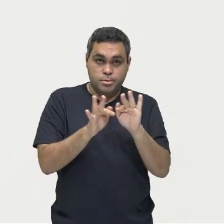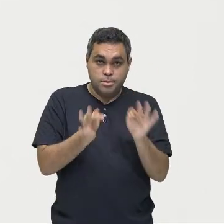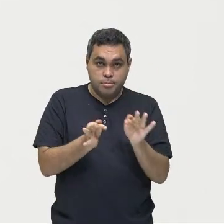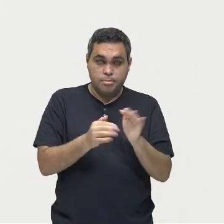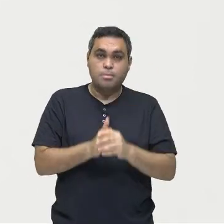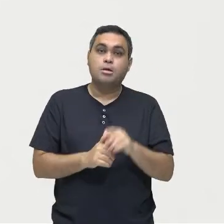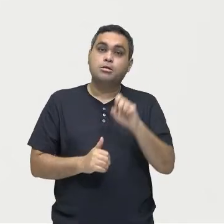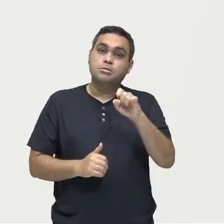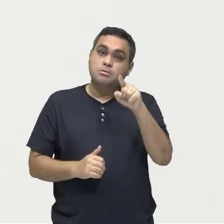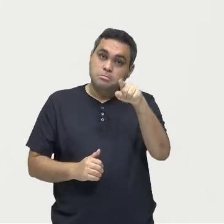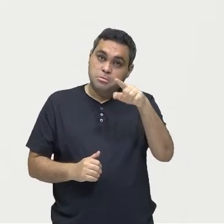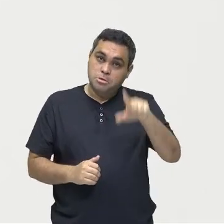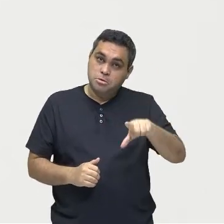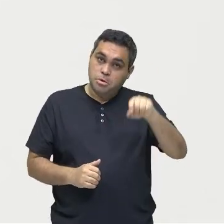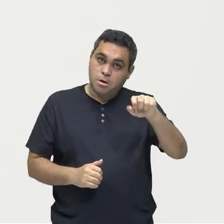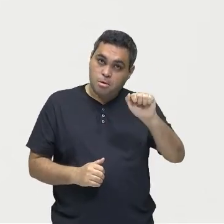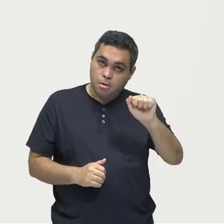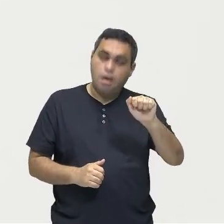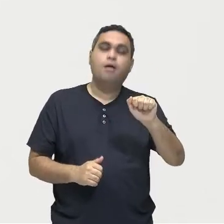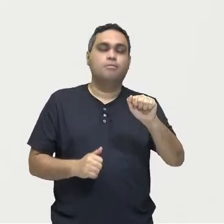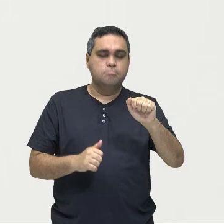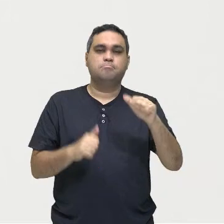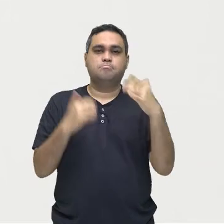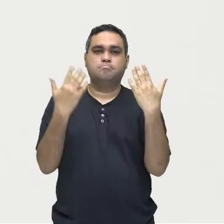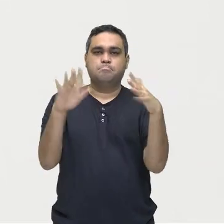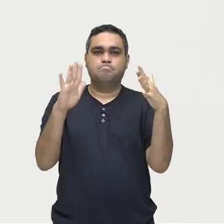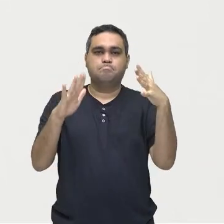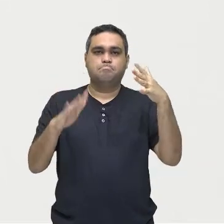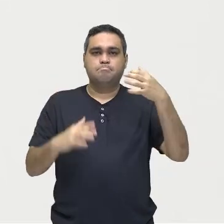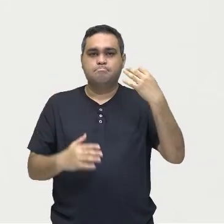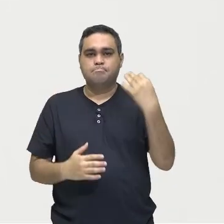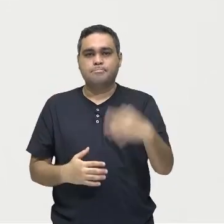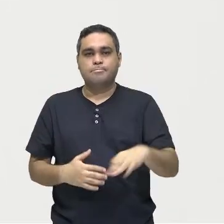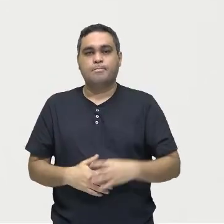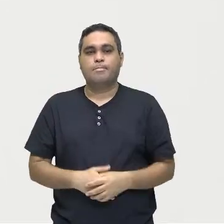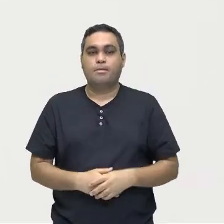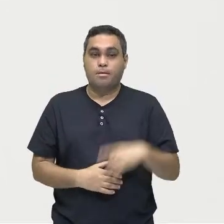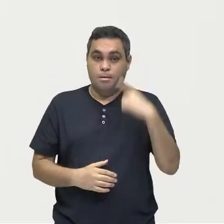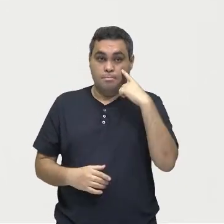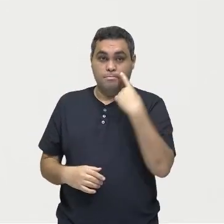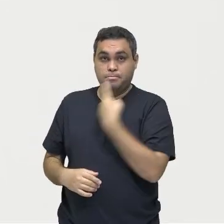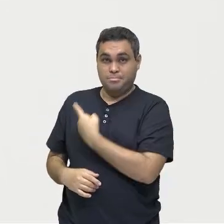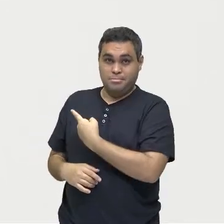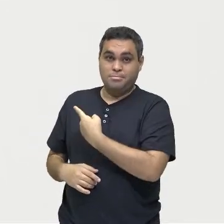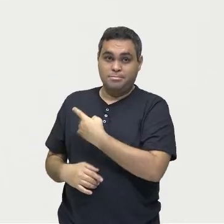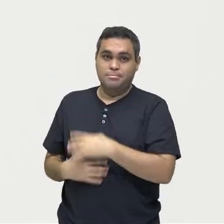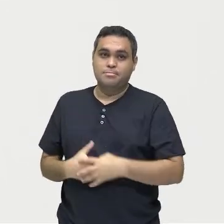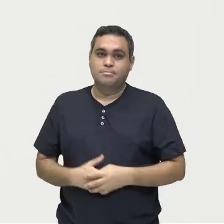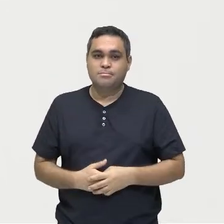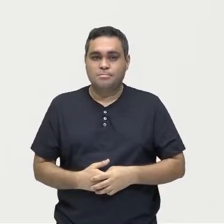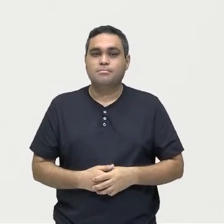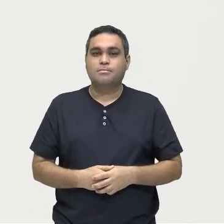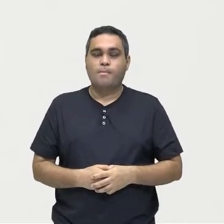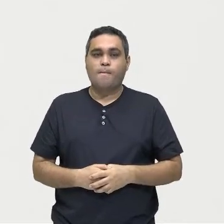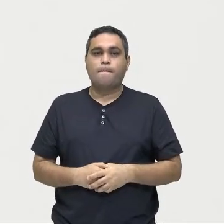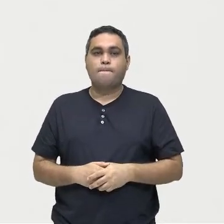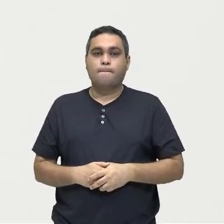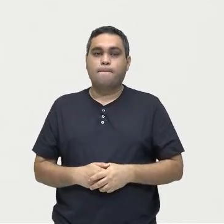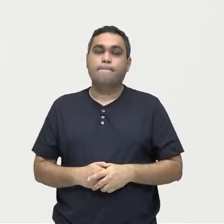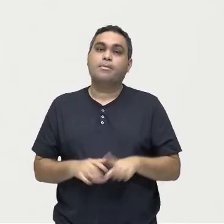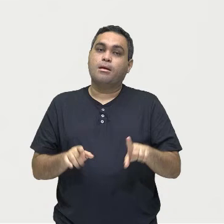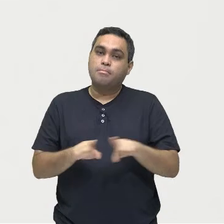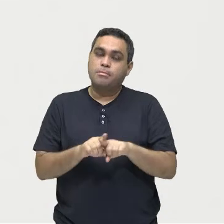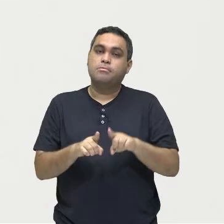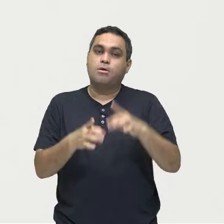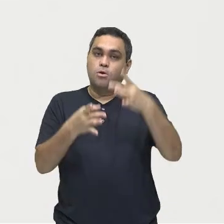quem marcou a letra A acertou, né? Nosso gabarito aí, ó. Ele é um sujeito determinado simples.